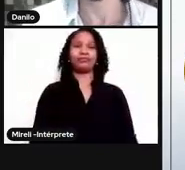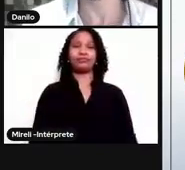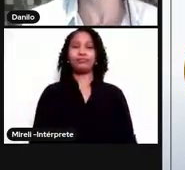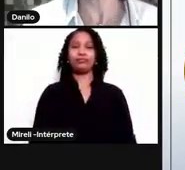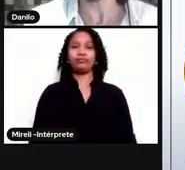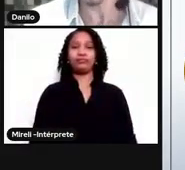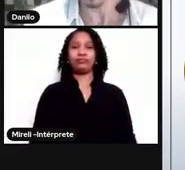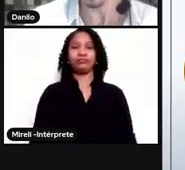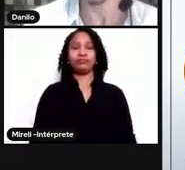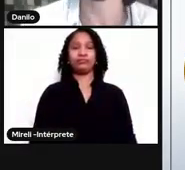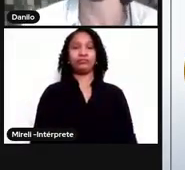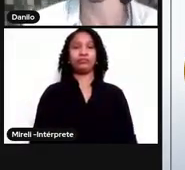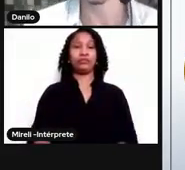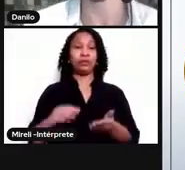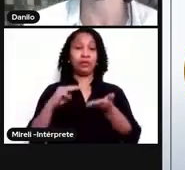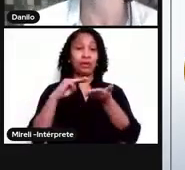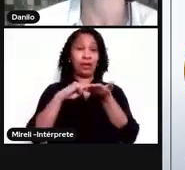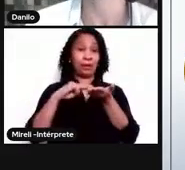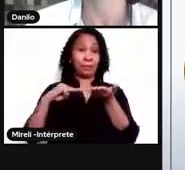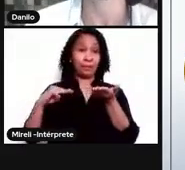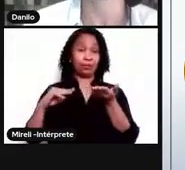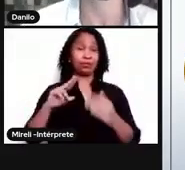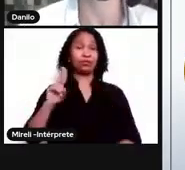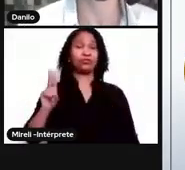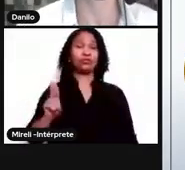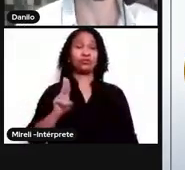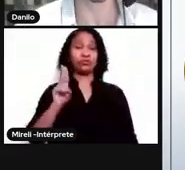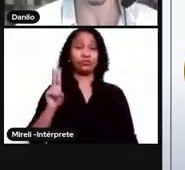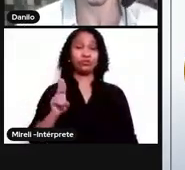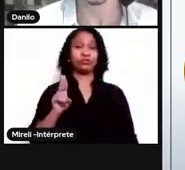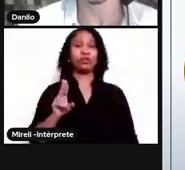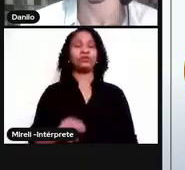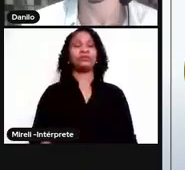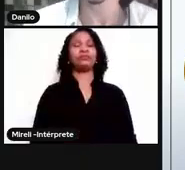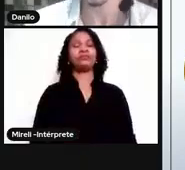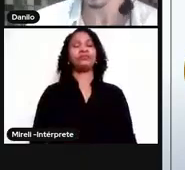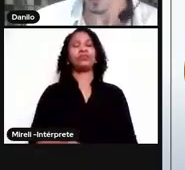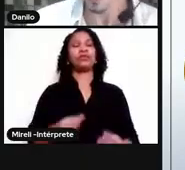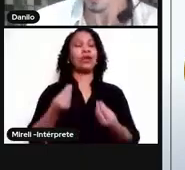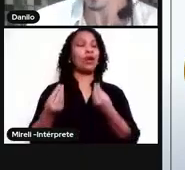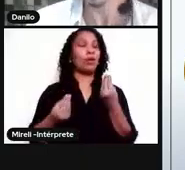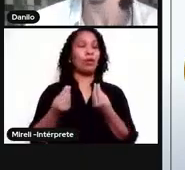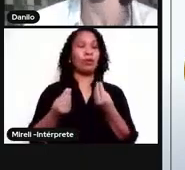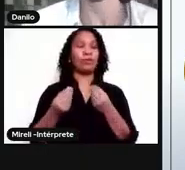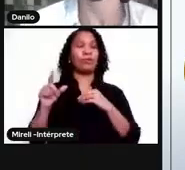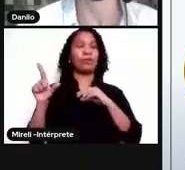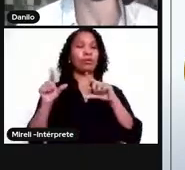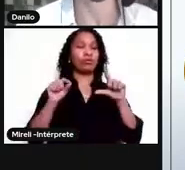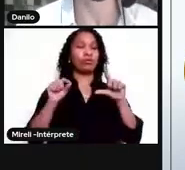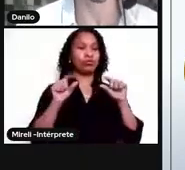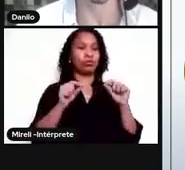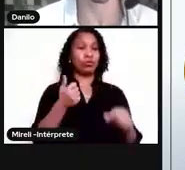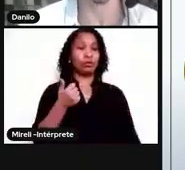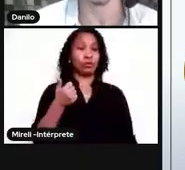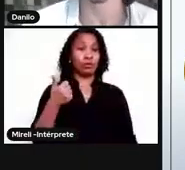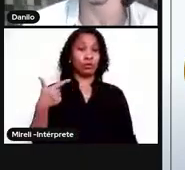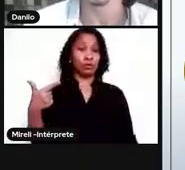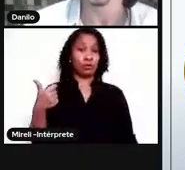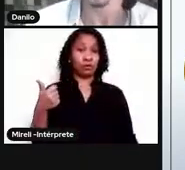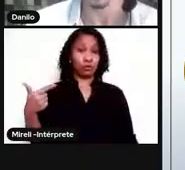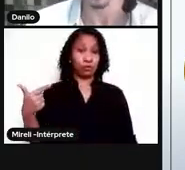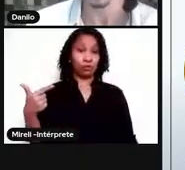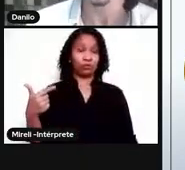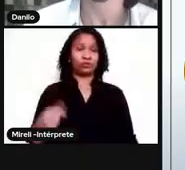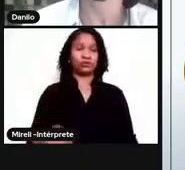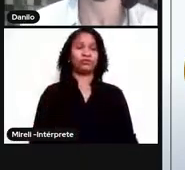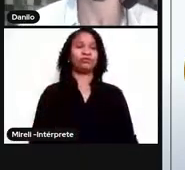Bem, a metodologia utilizada, a gente selecionou 12 espécies, sendo 6 espécies de